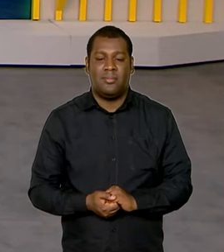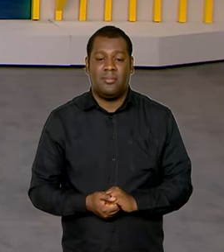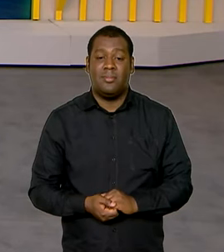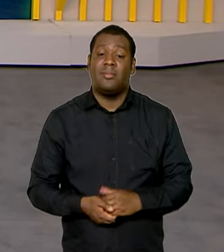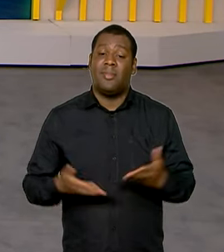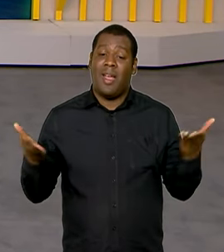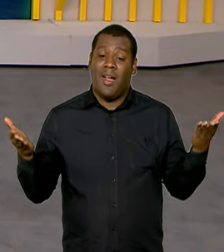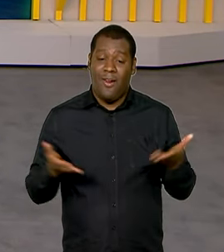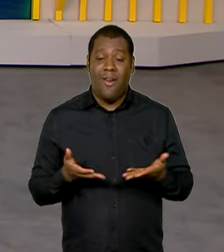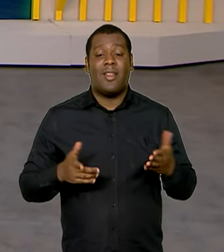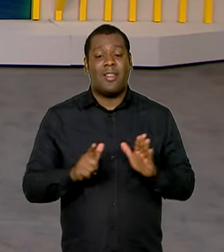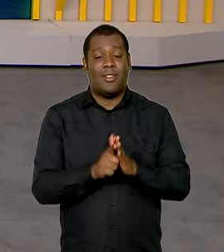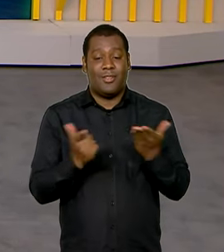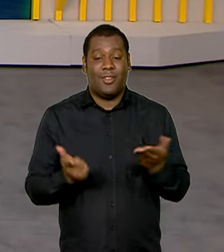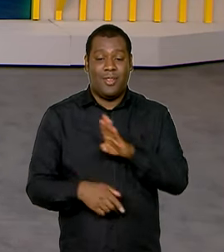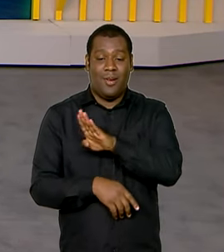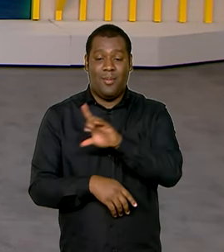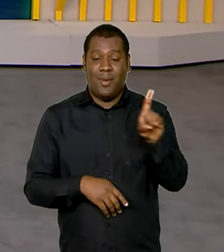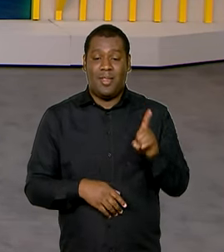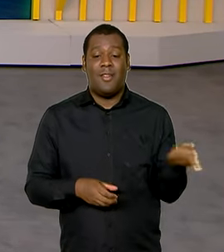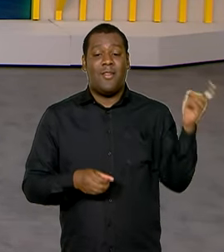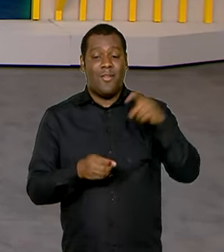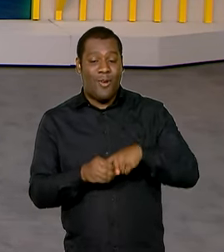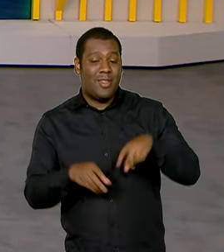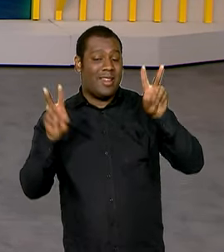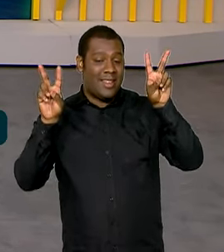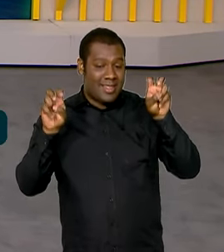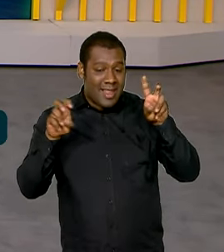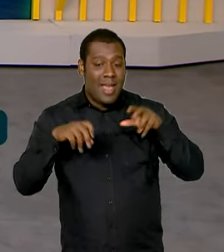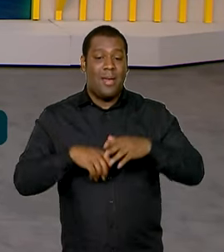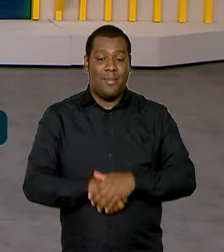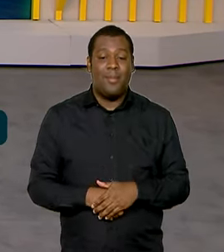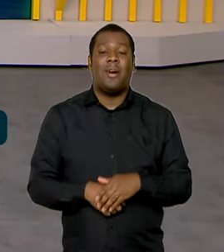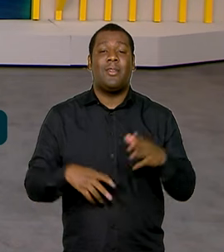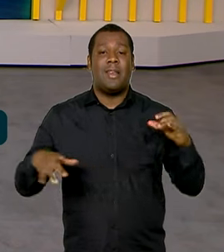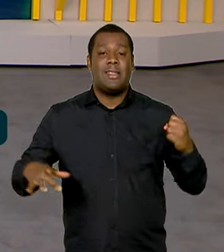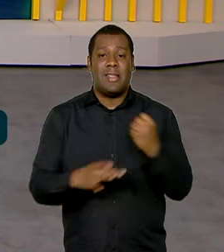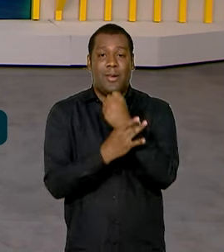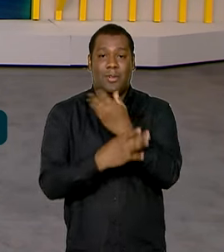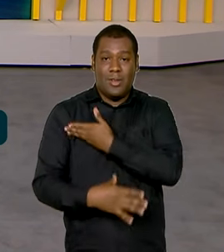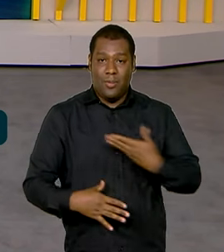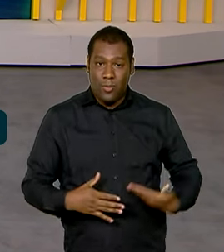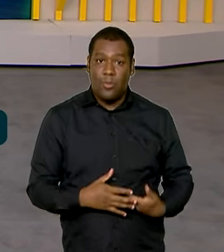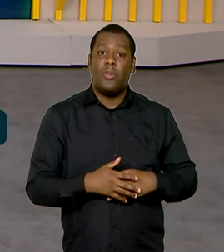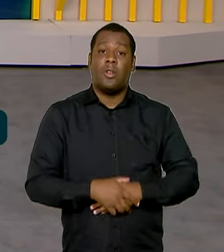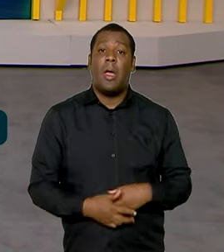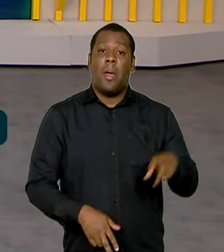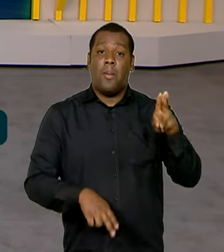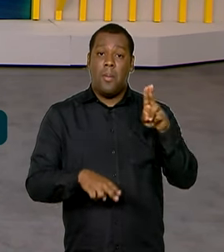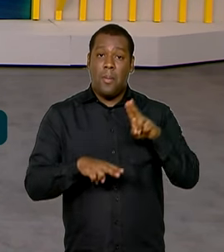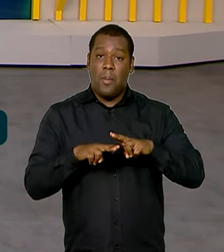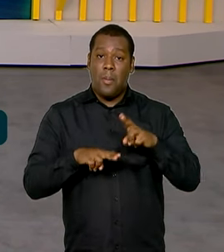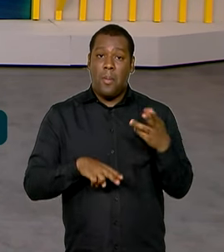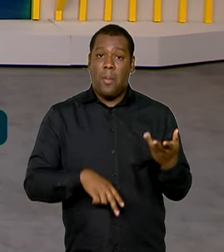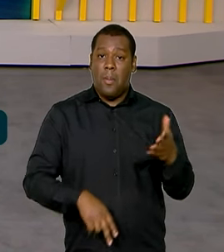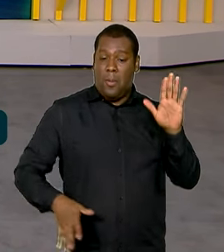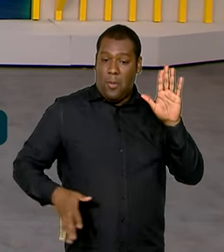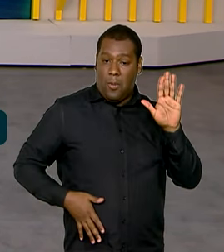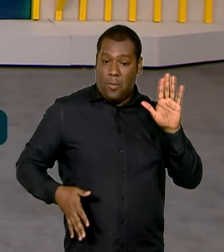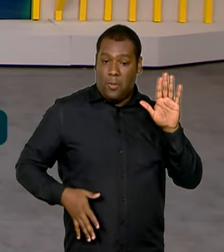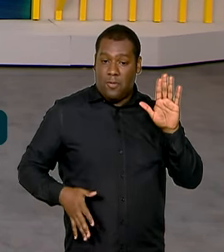a gente volta falando de Segurança Pública foram recapturados Hoje os dois fugitivos da penitenciária federal de